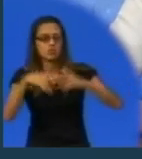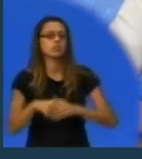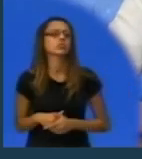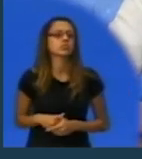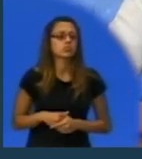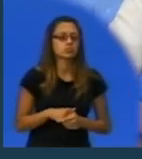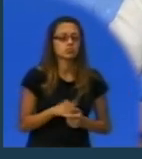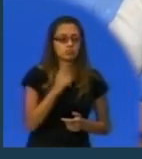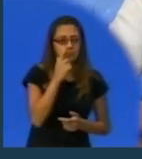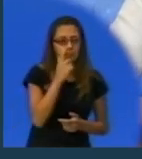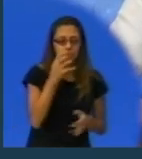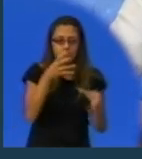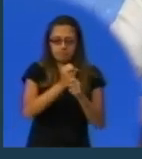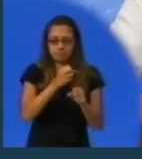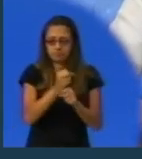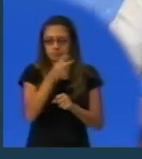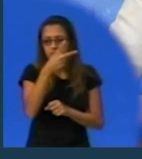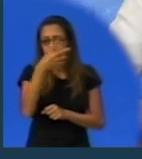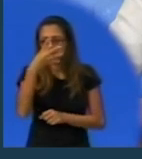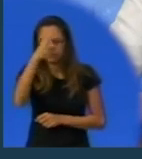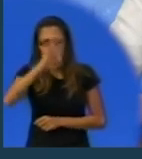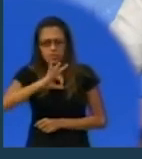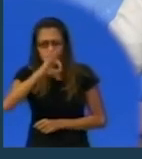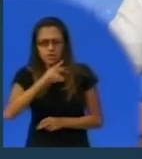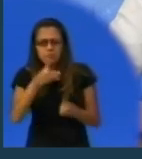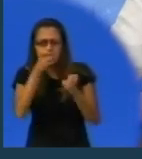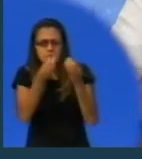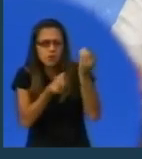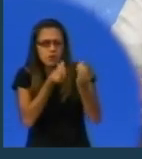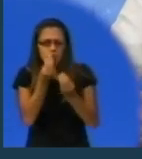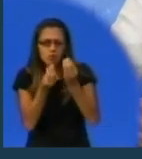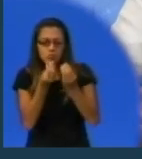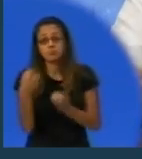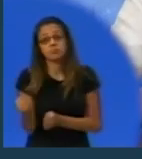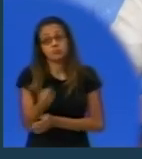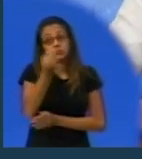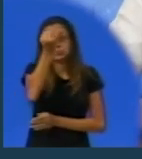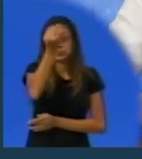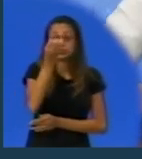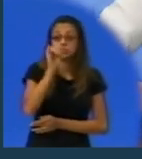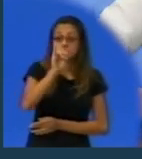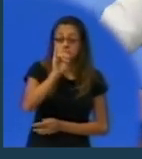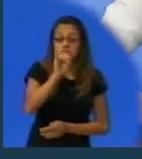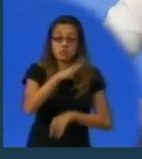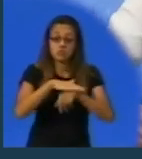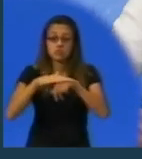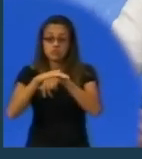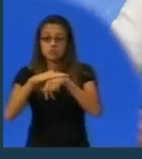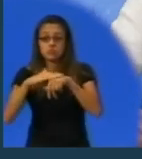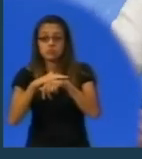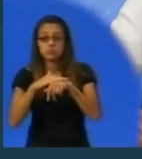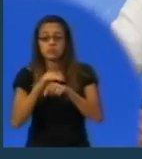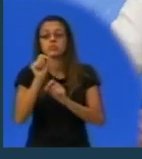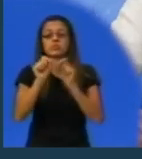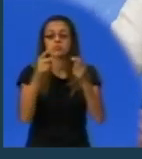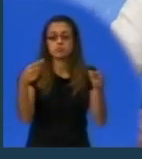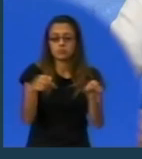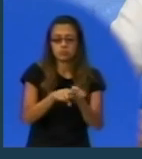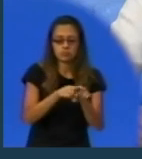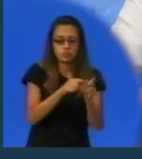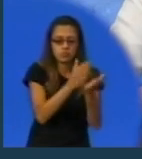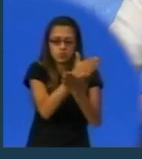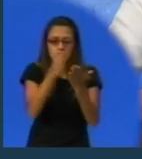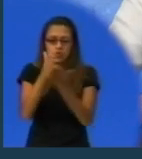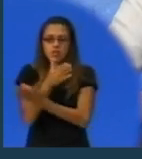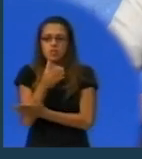de 24%. Deu para entender mais ou menos essas relações? E isso é importante quando a gente discute, então, a questão da distribuição dos